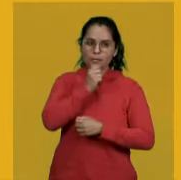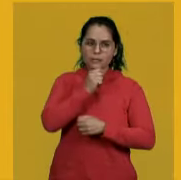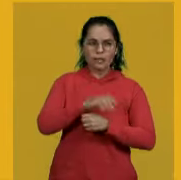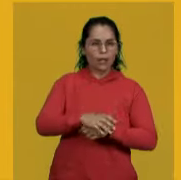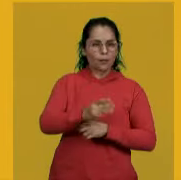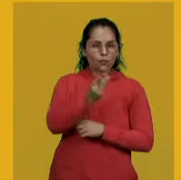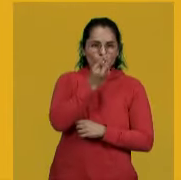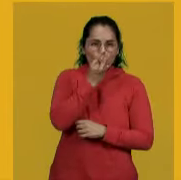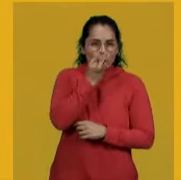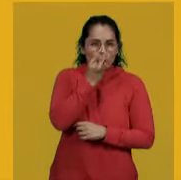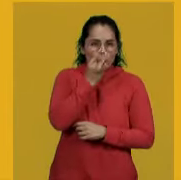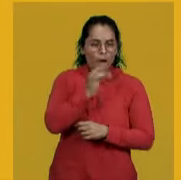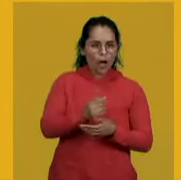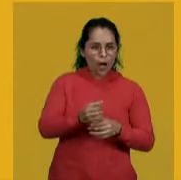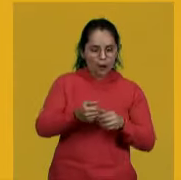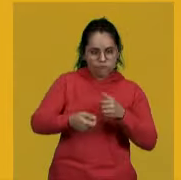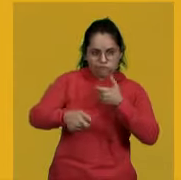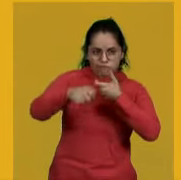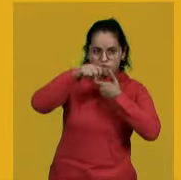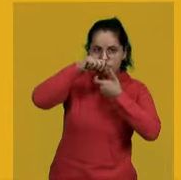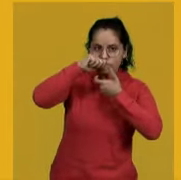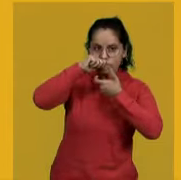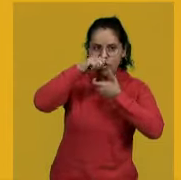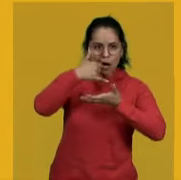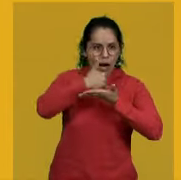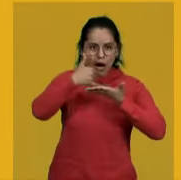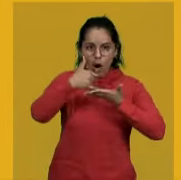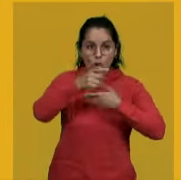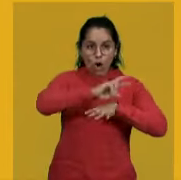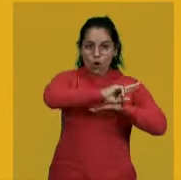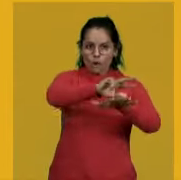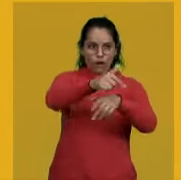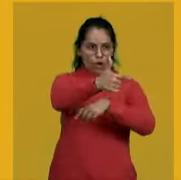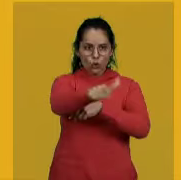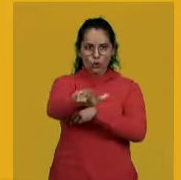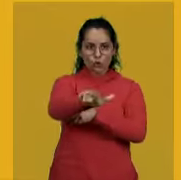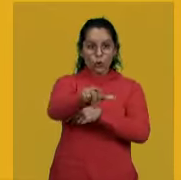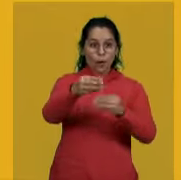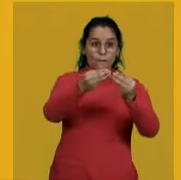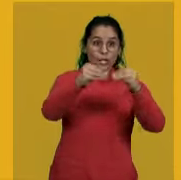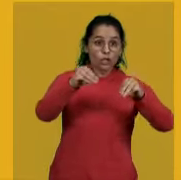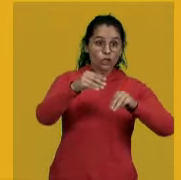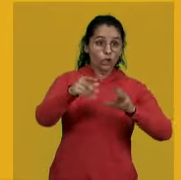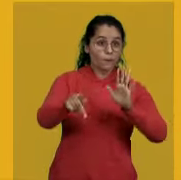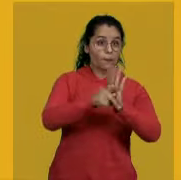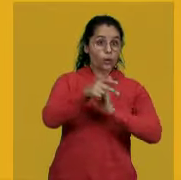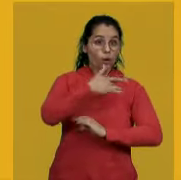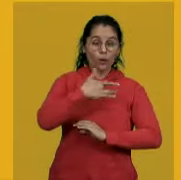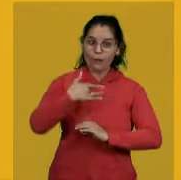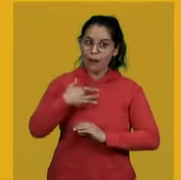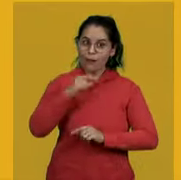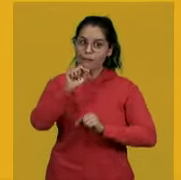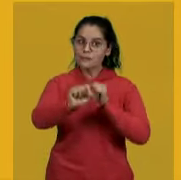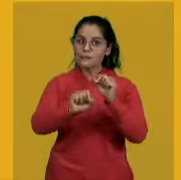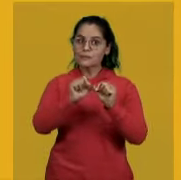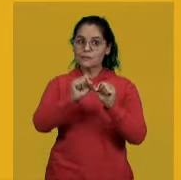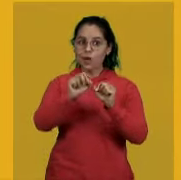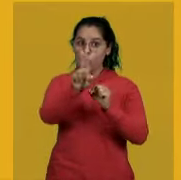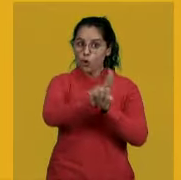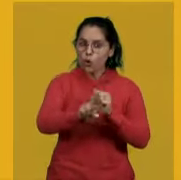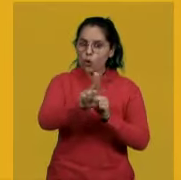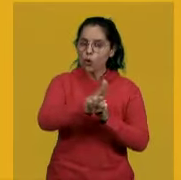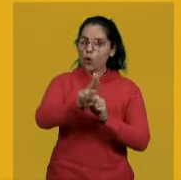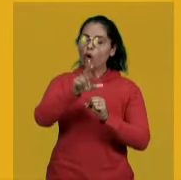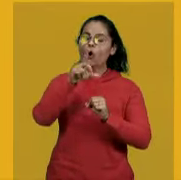o crack, a cocaína, dentre outras. Além de prejudicar a própria saúde, quem as usa está